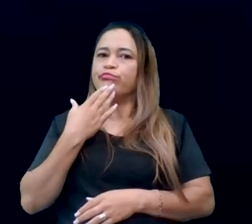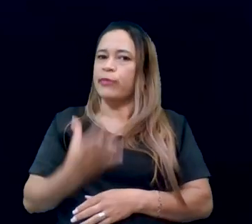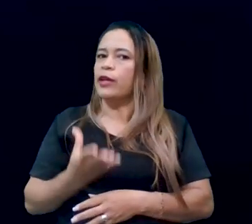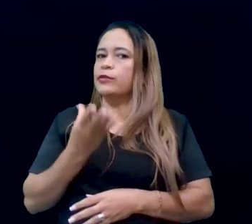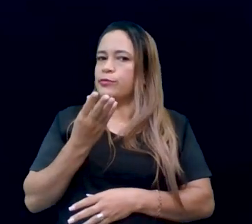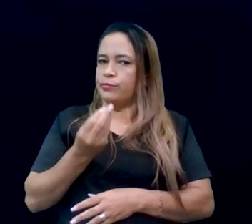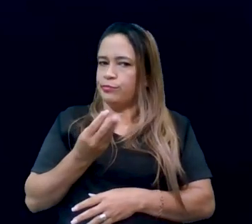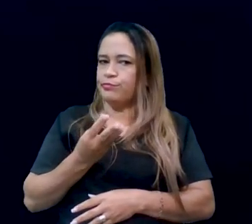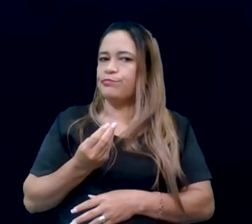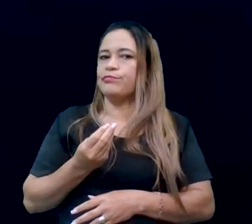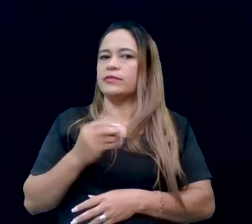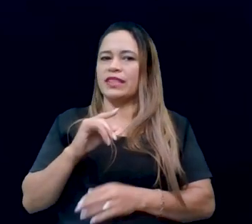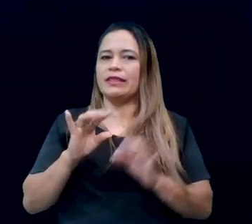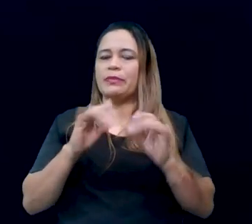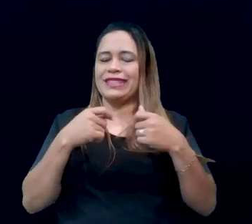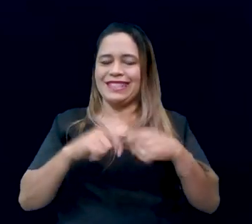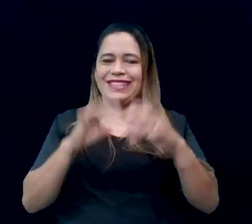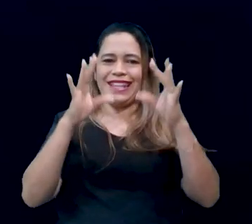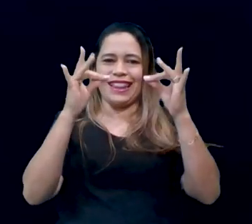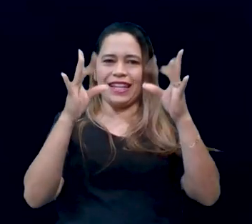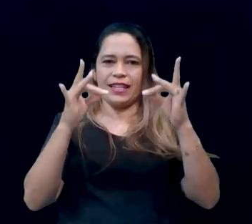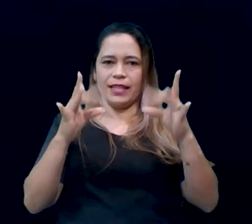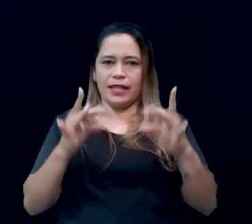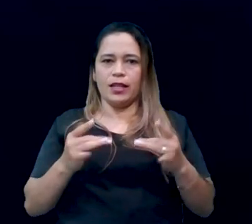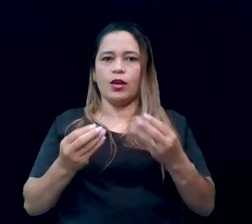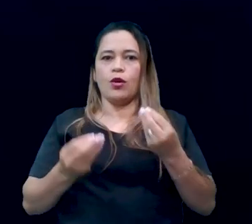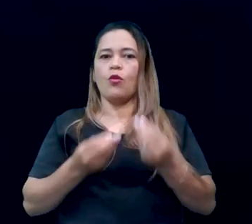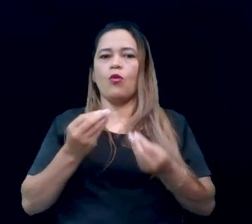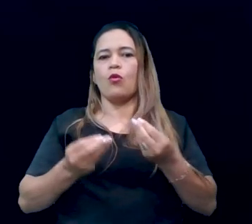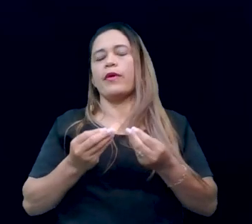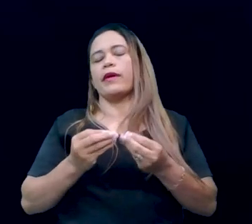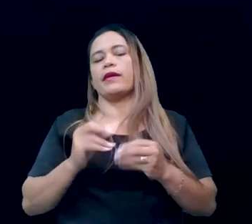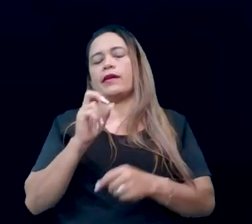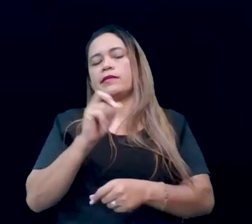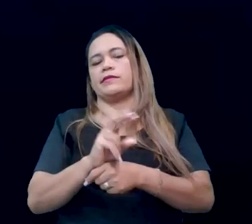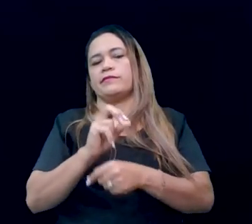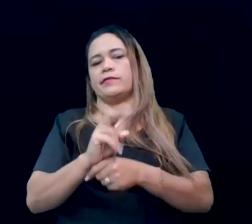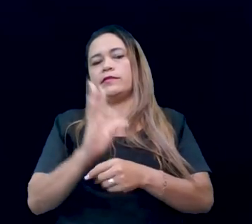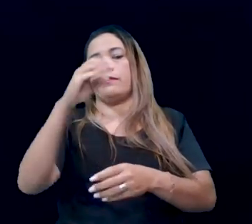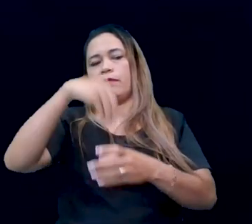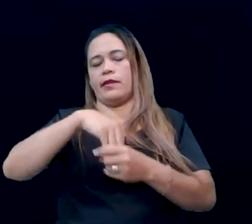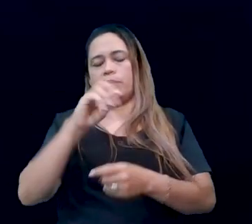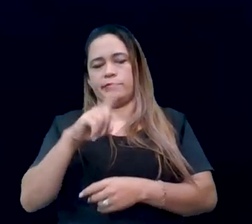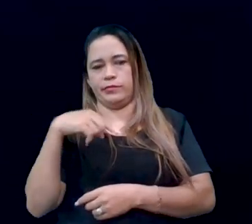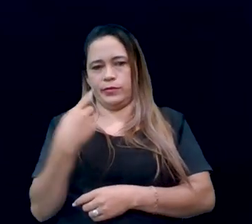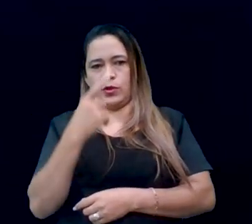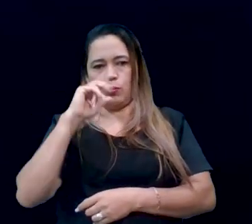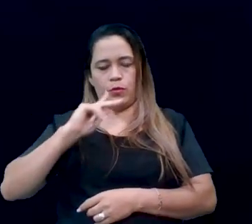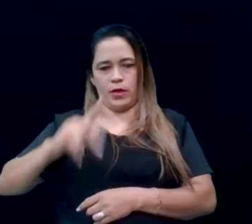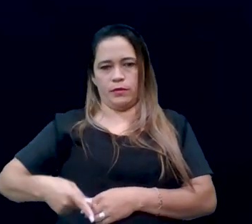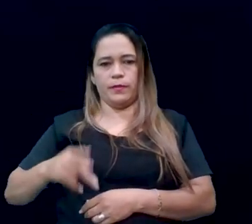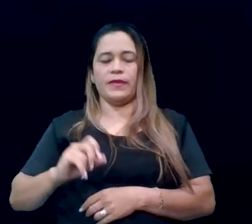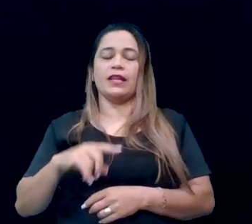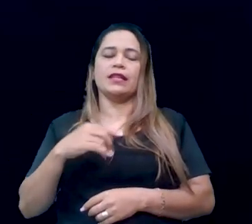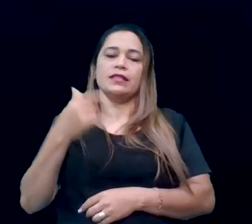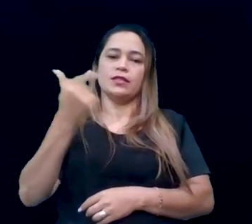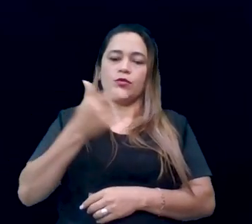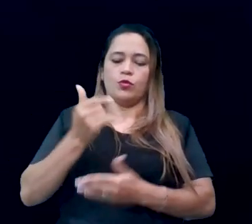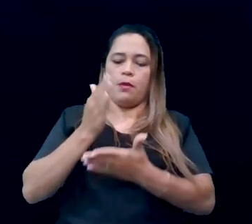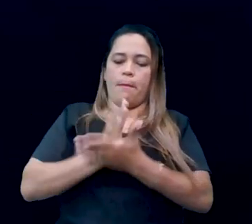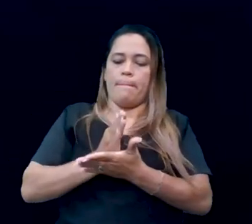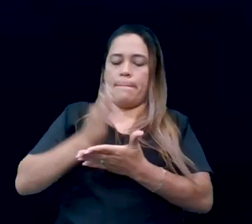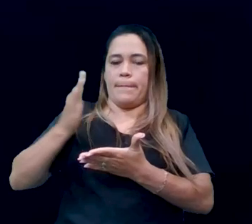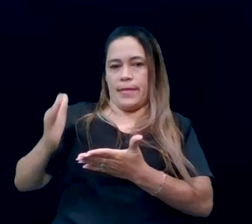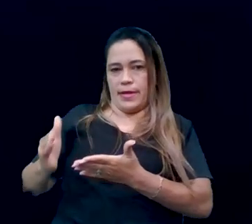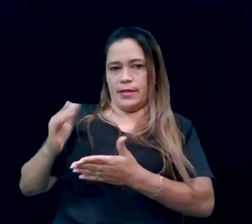tem que saber detalhezinhos dessa doença, inclusive o ciclo de replicação do vírus dentro da gente. E uma outra segunda parte da aula,